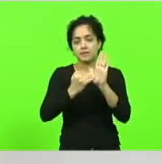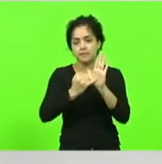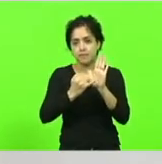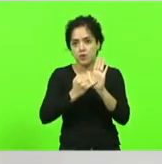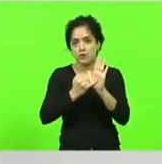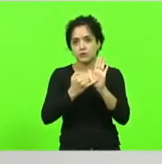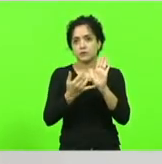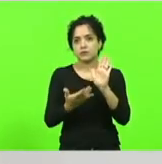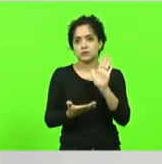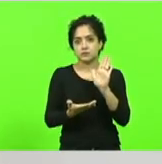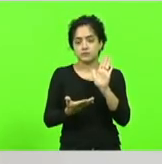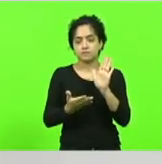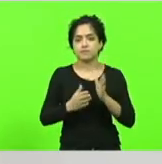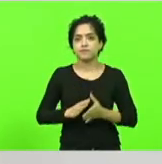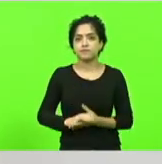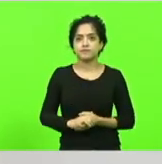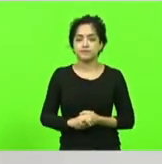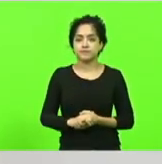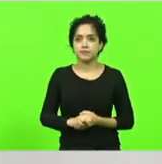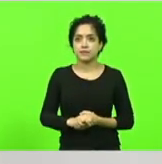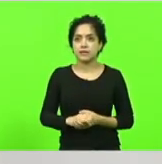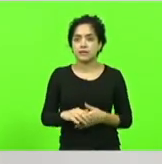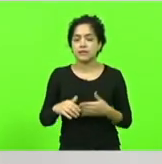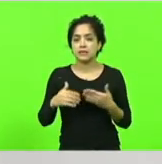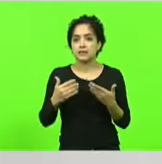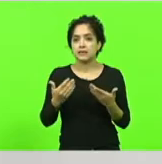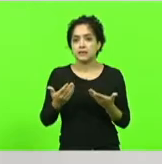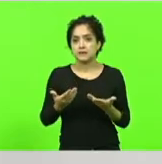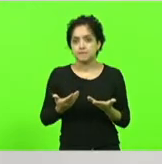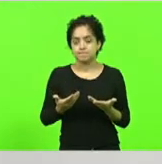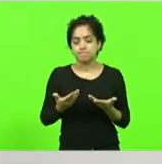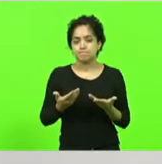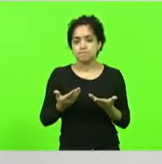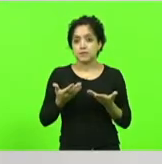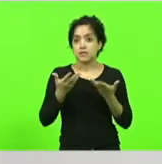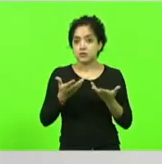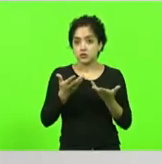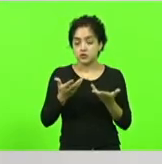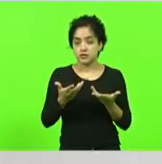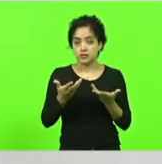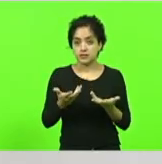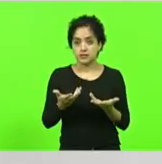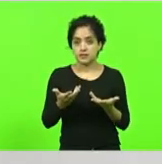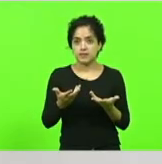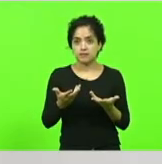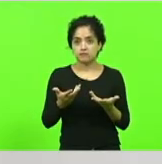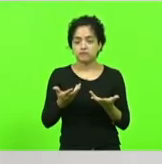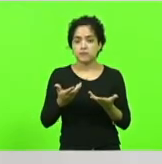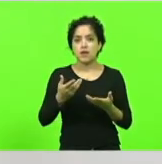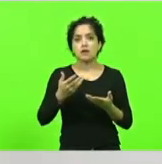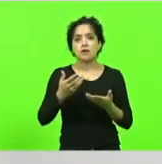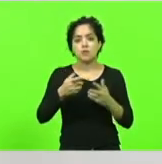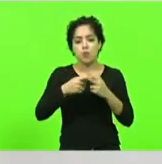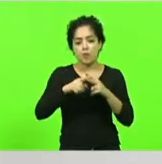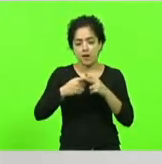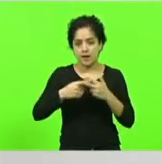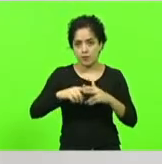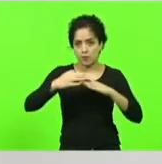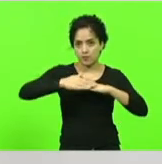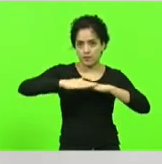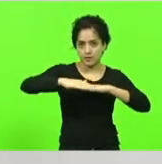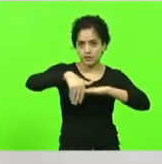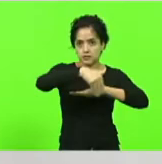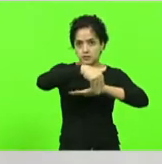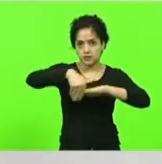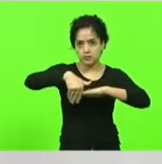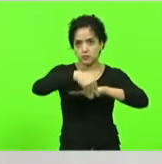quem paga os impostos. Nós queríamos uma recuperação daquela rodovia